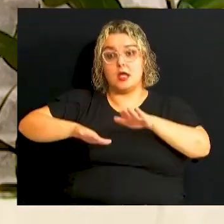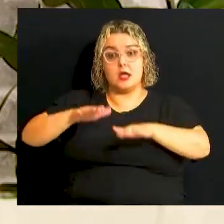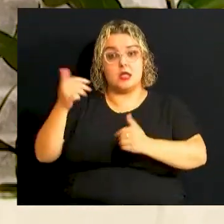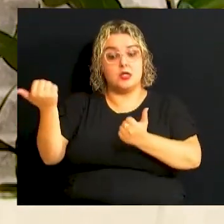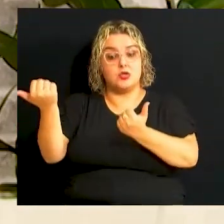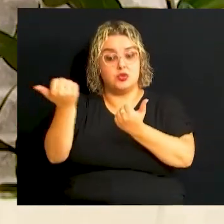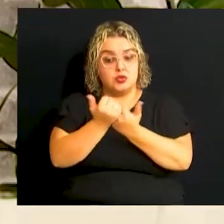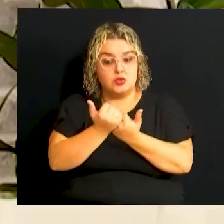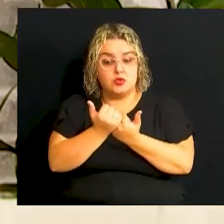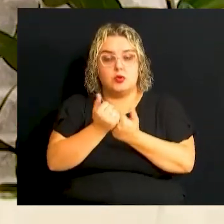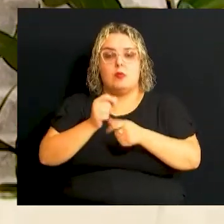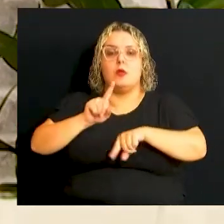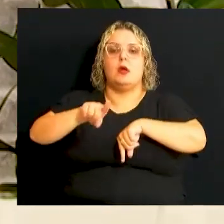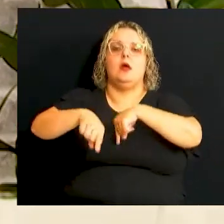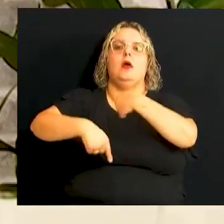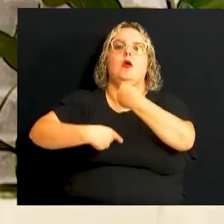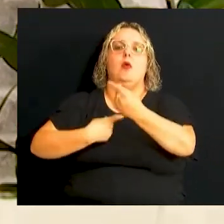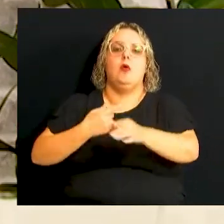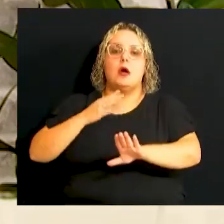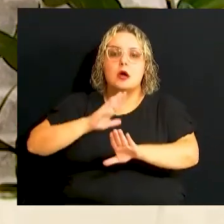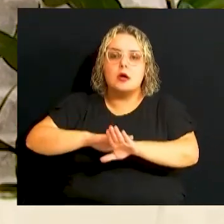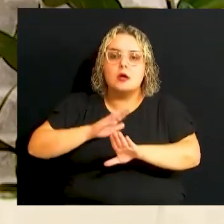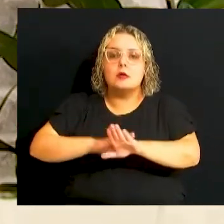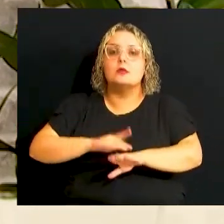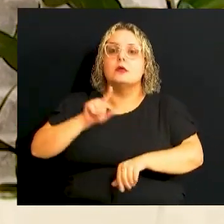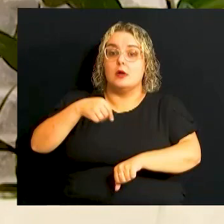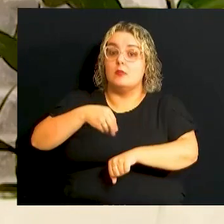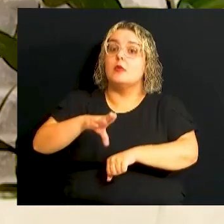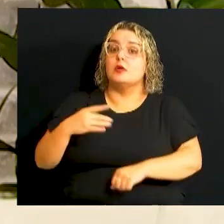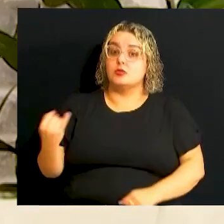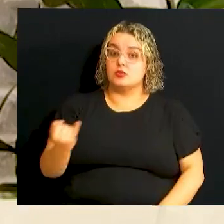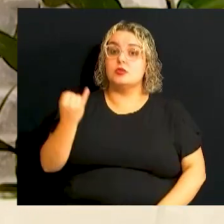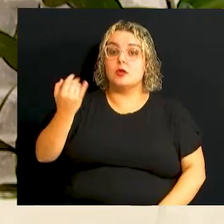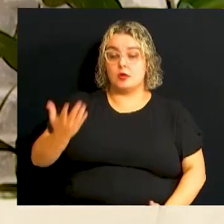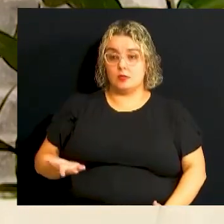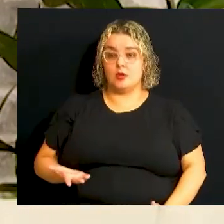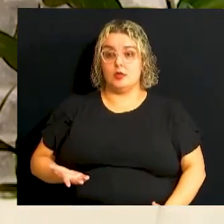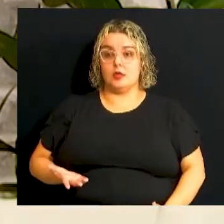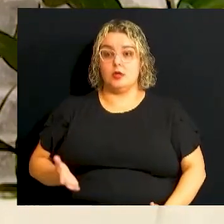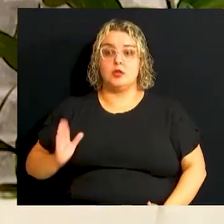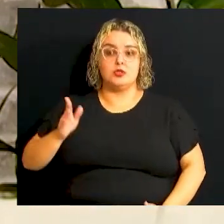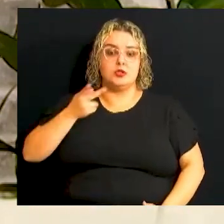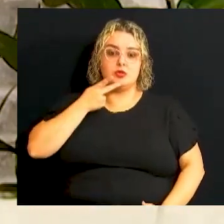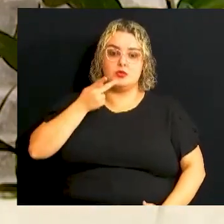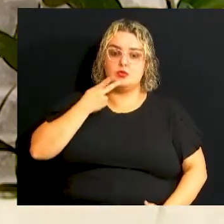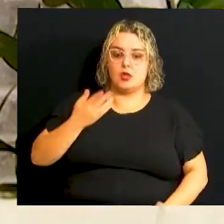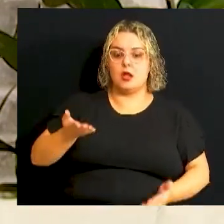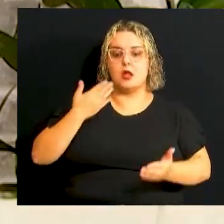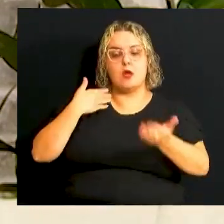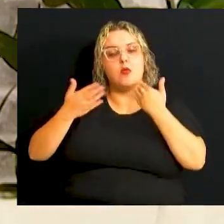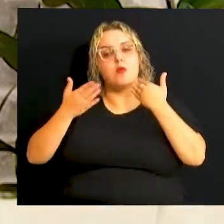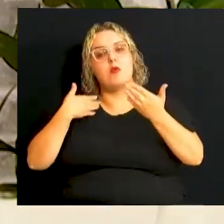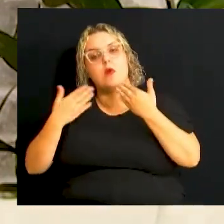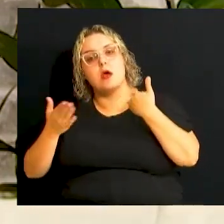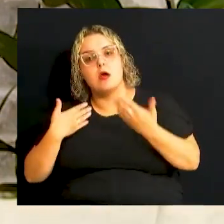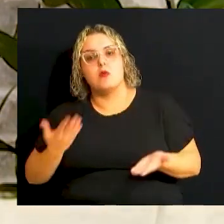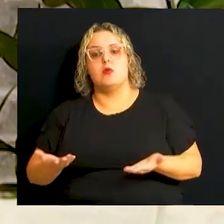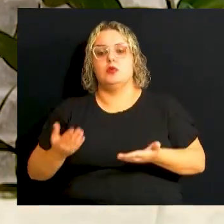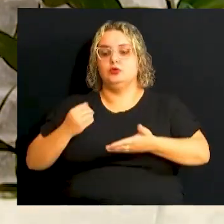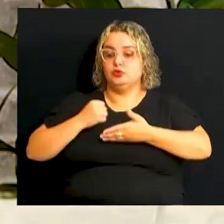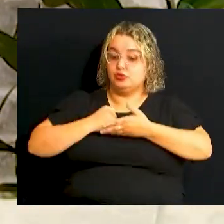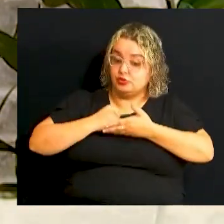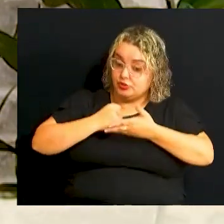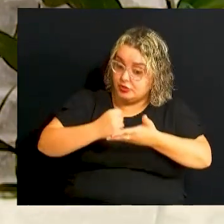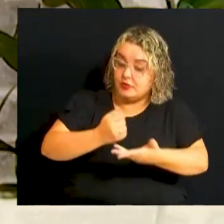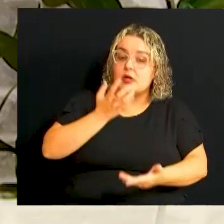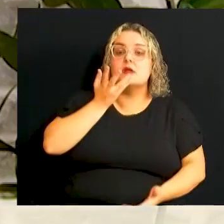eu talvez substituir por essa outra atividade. É uma dica importante. Então a gente já falou aqui da conversa,